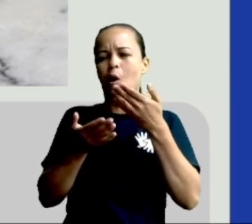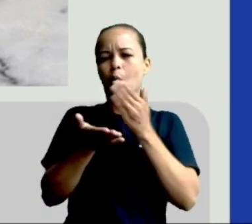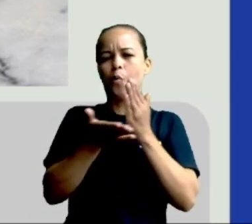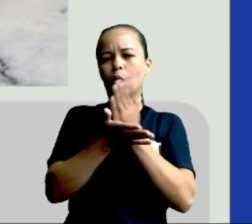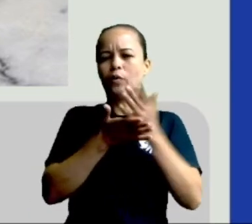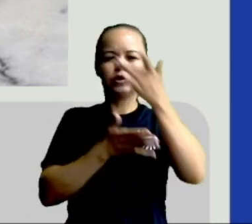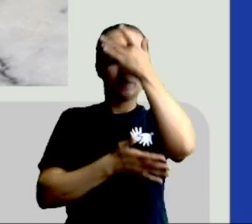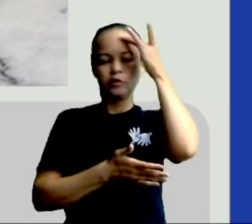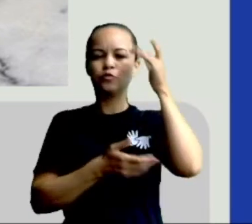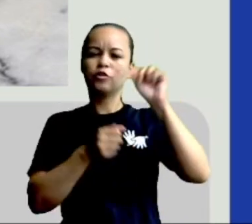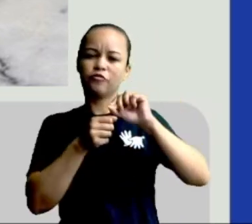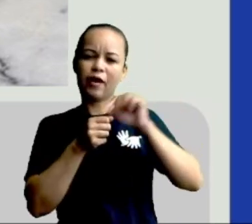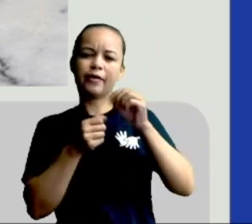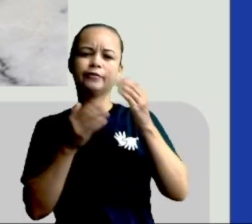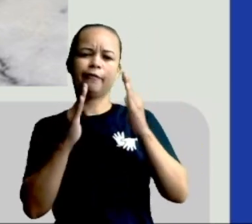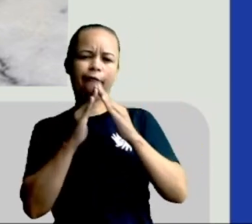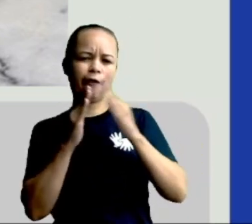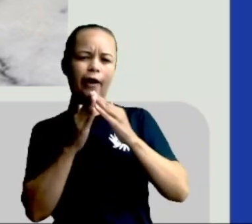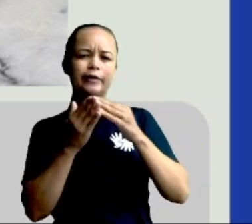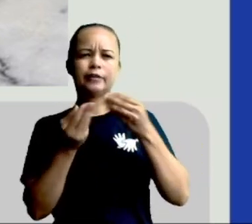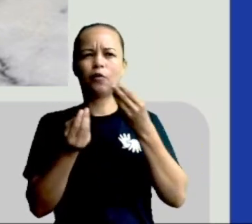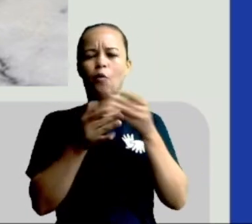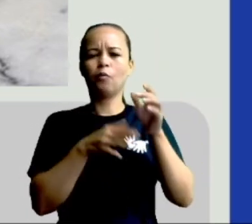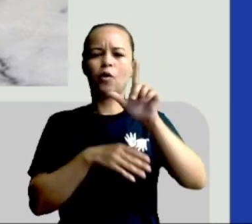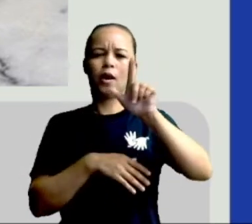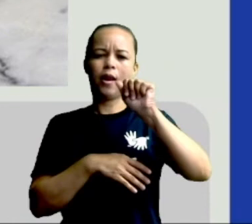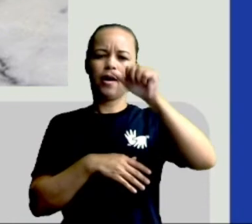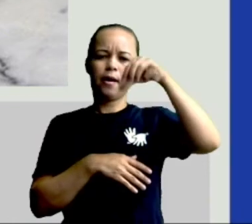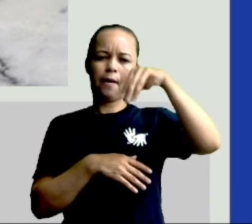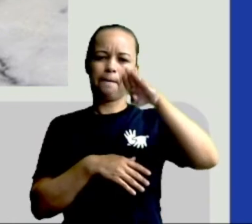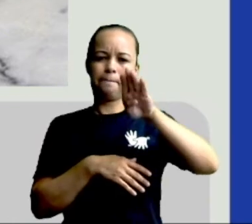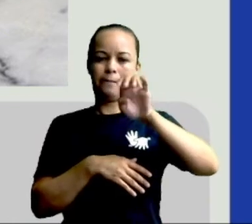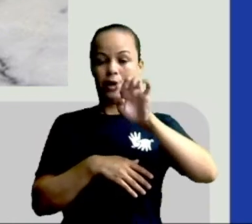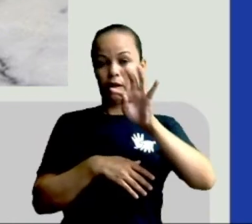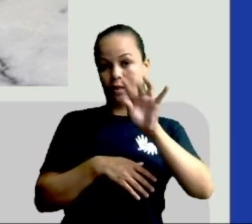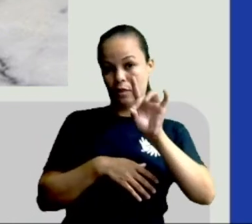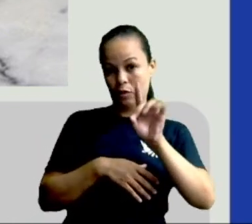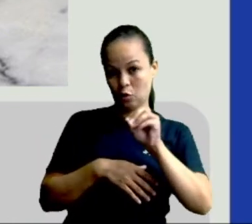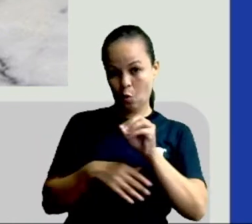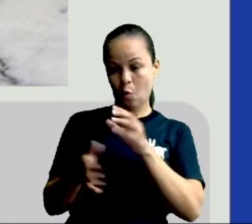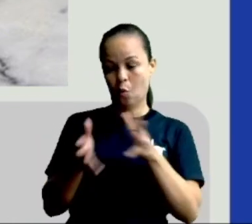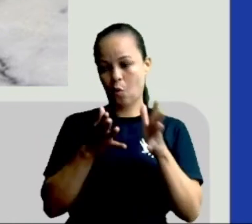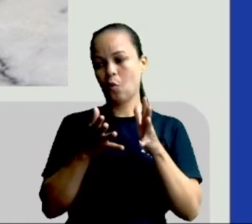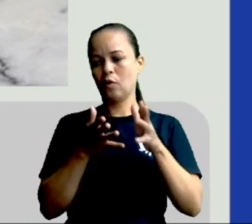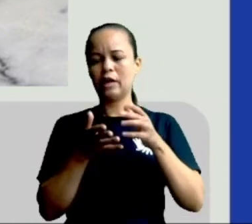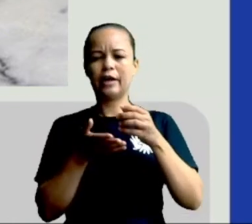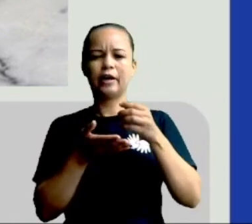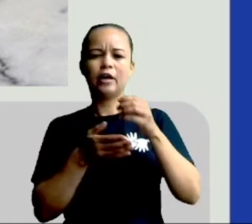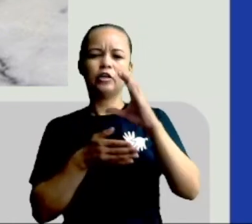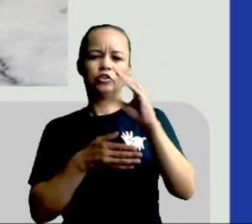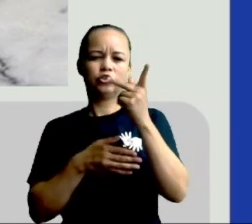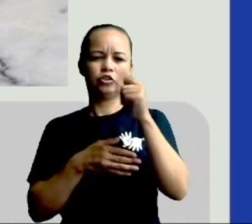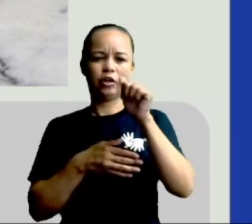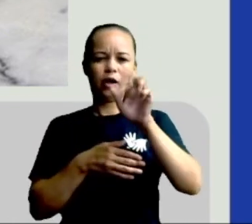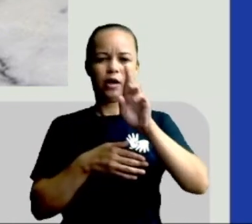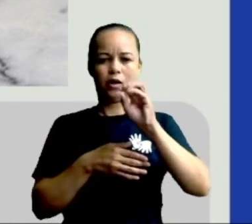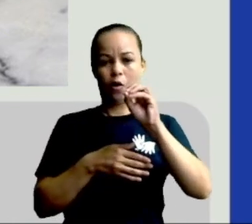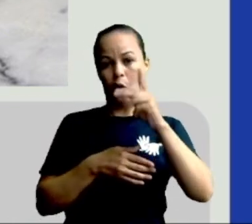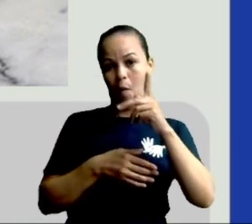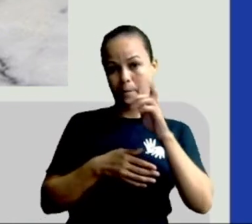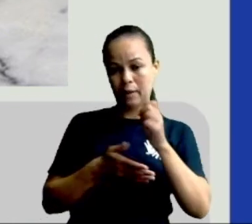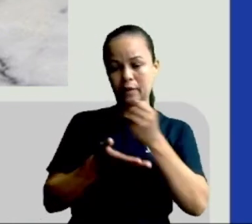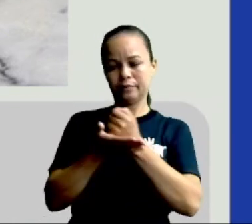um xarope, um lambedor, como dizem, né? Então, são coisas que também utilizamos das plantas